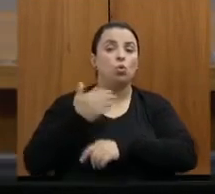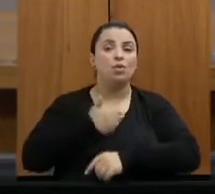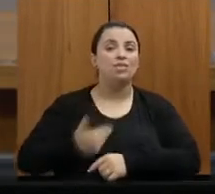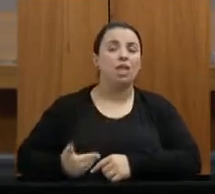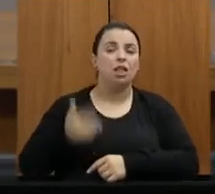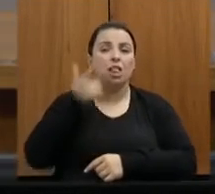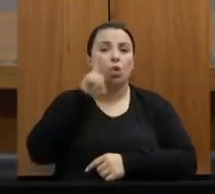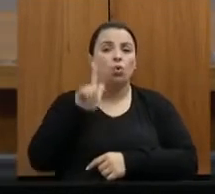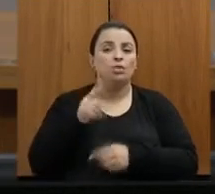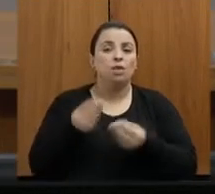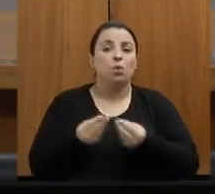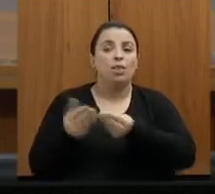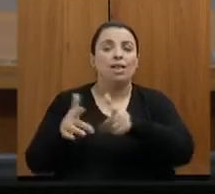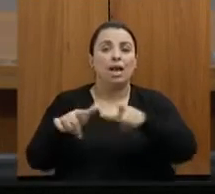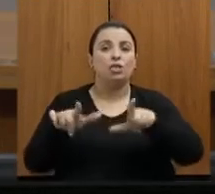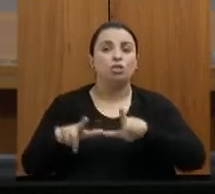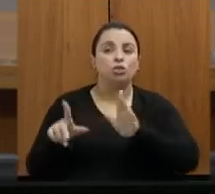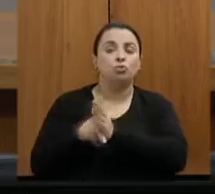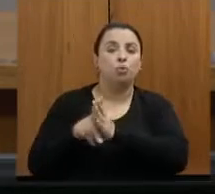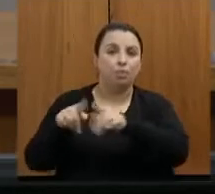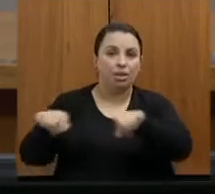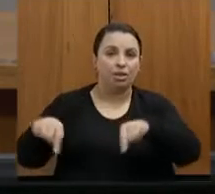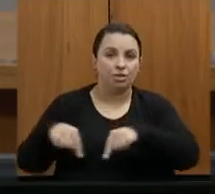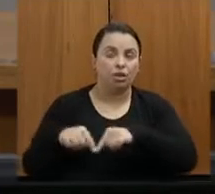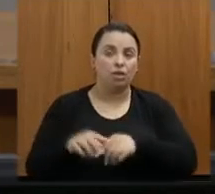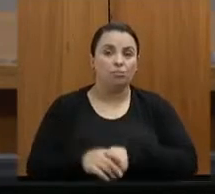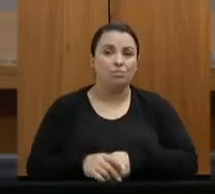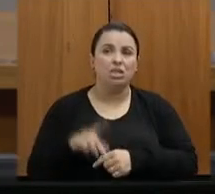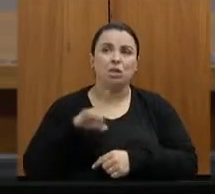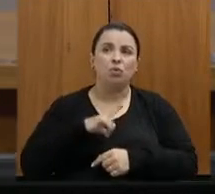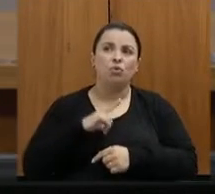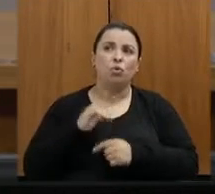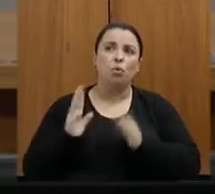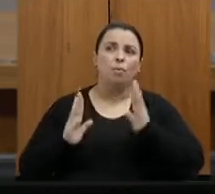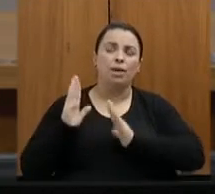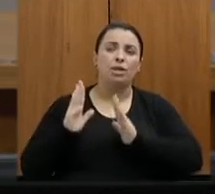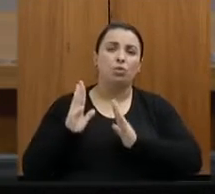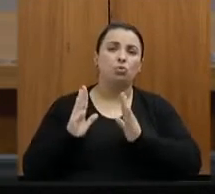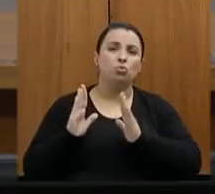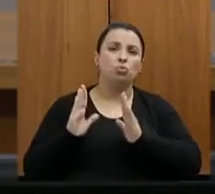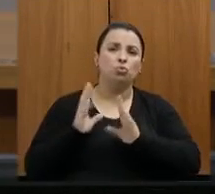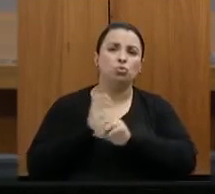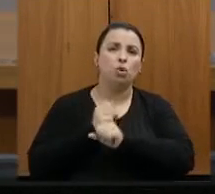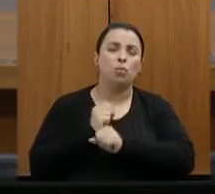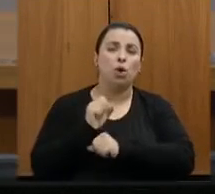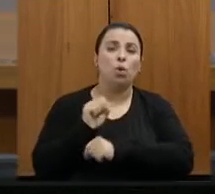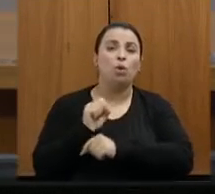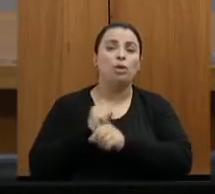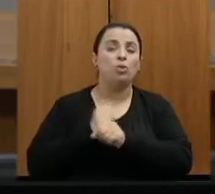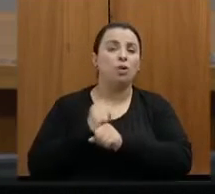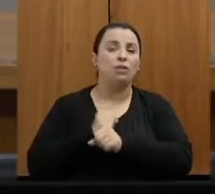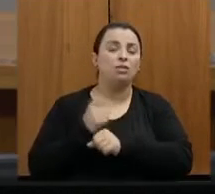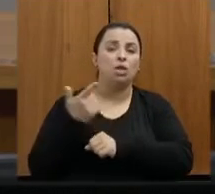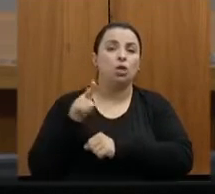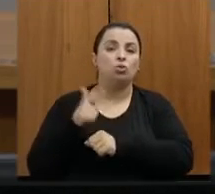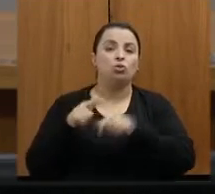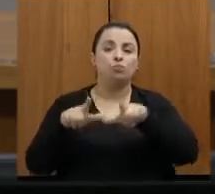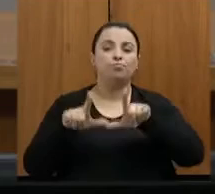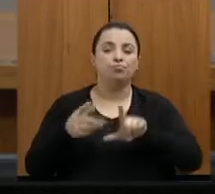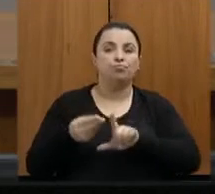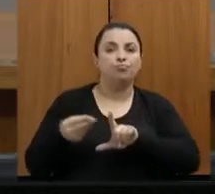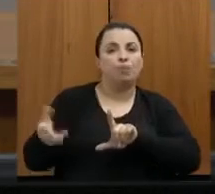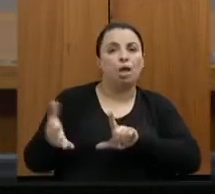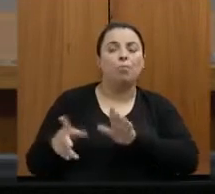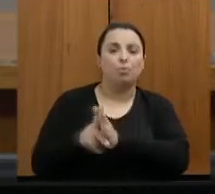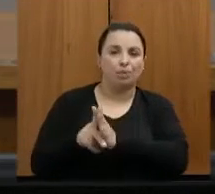um tempo de oito anos sem regularização fundiária. E a nossa realidade fundiária, o déficit fundiário, em Minas